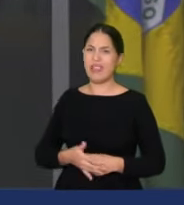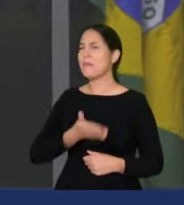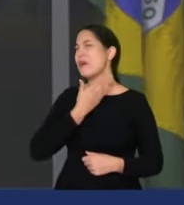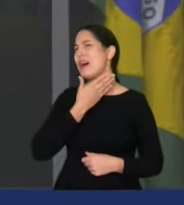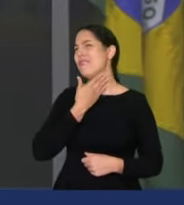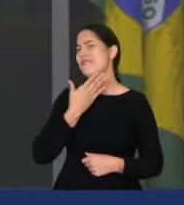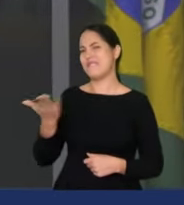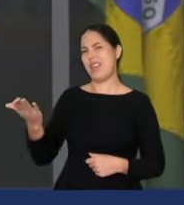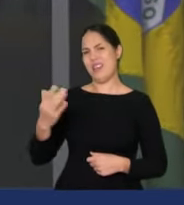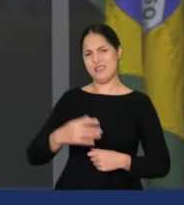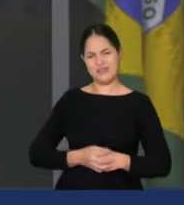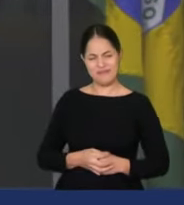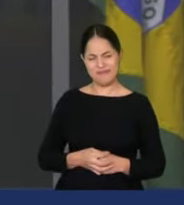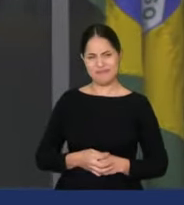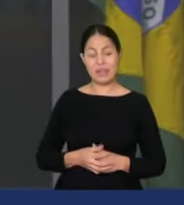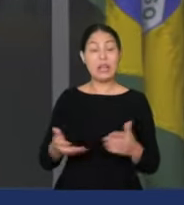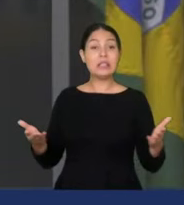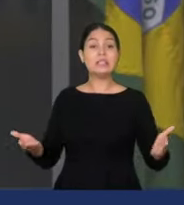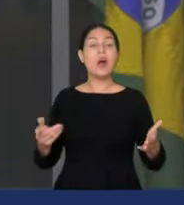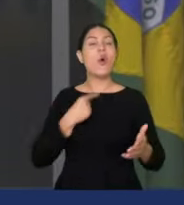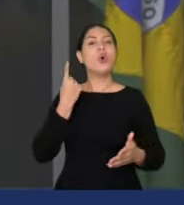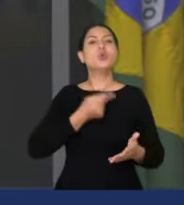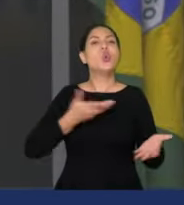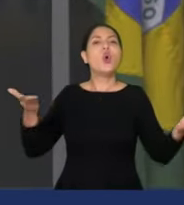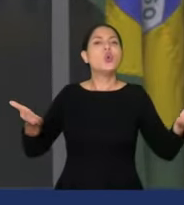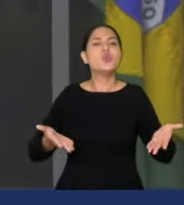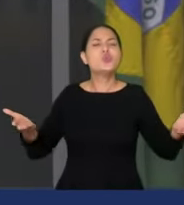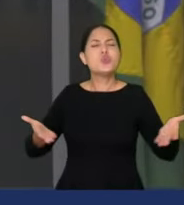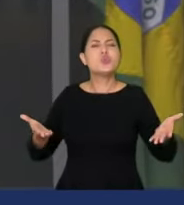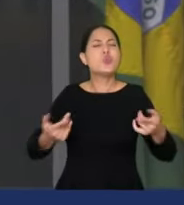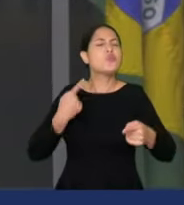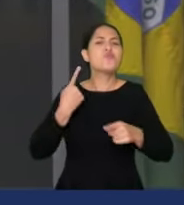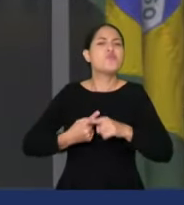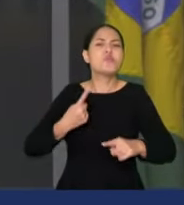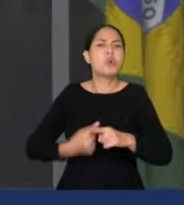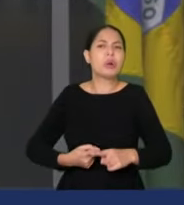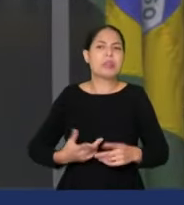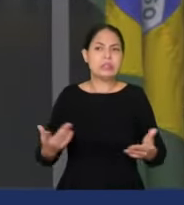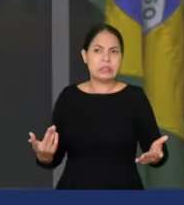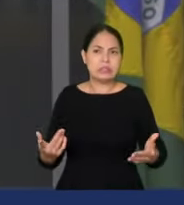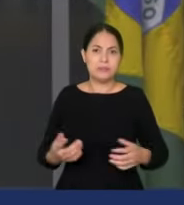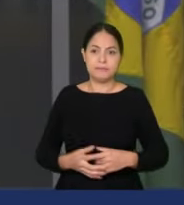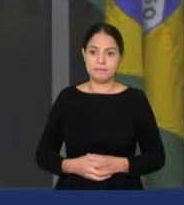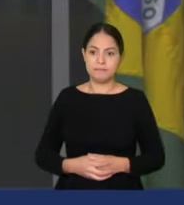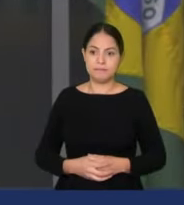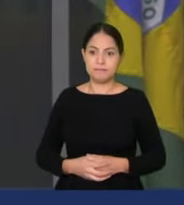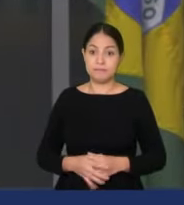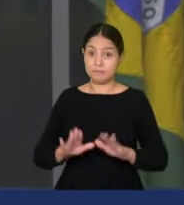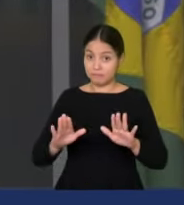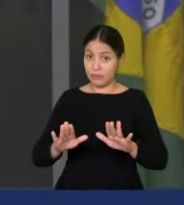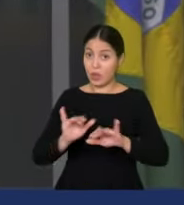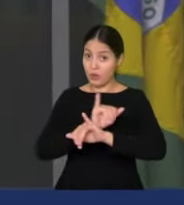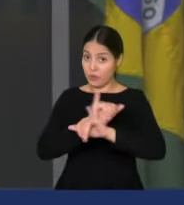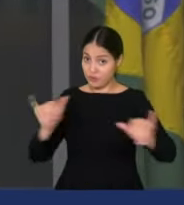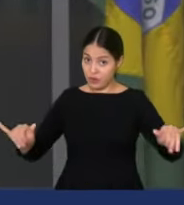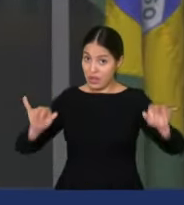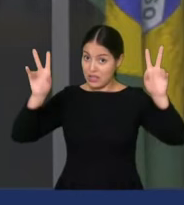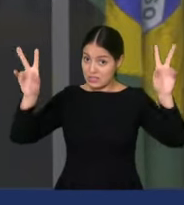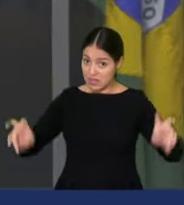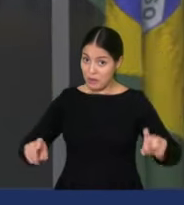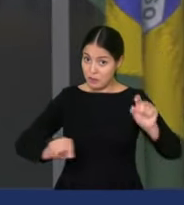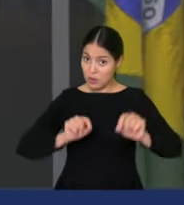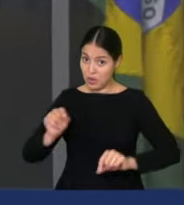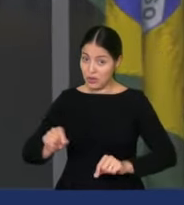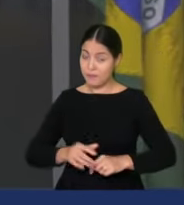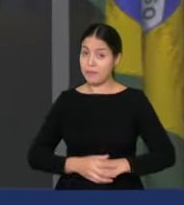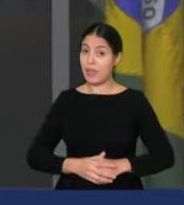que que nós estamos nessa situação? Bom, em primeiro lugar, é bom colocar esse marco. A Petrobras foi vendida por Lula e pelo